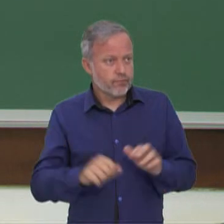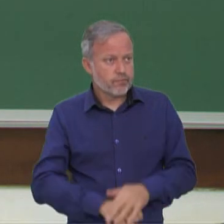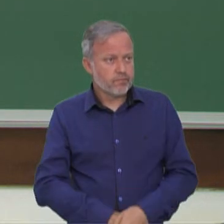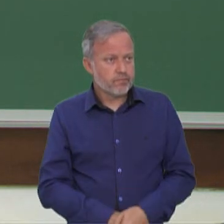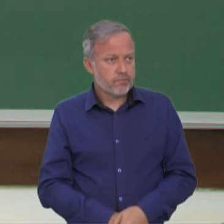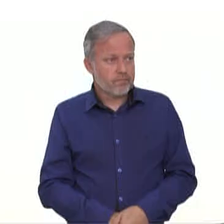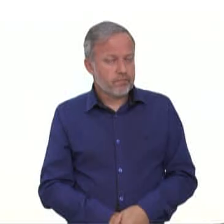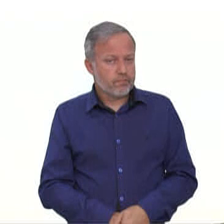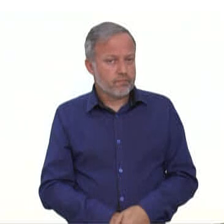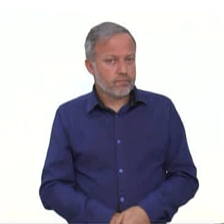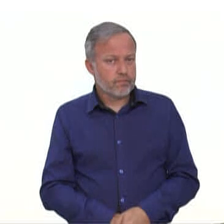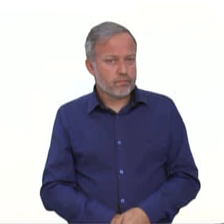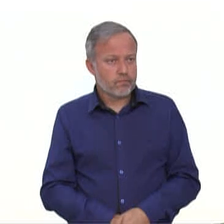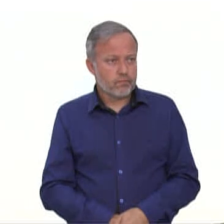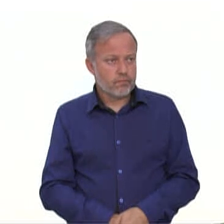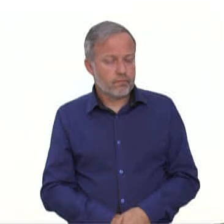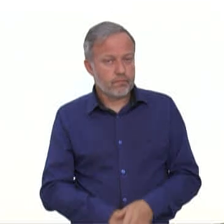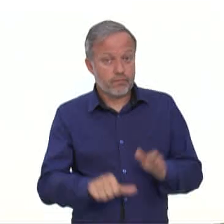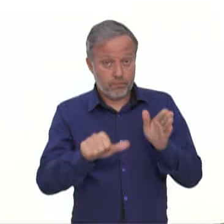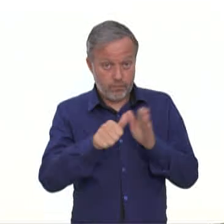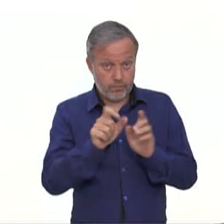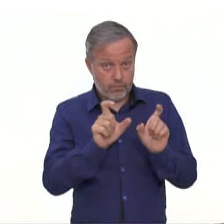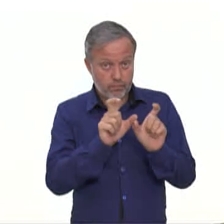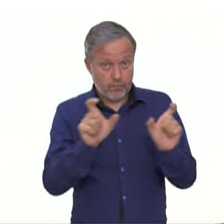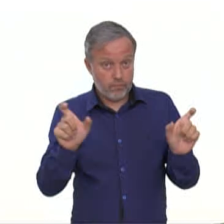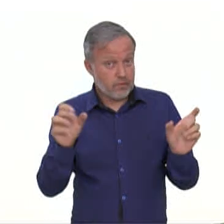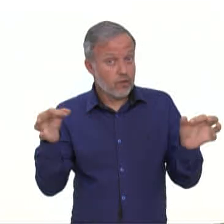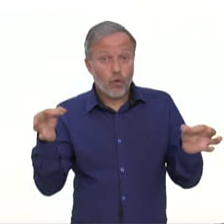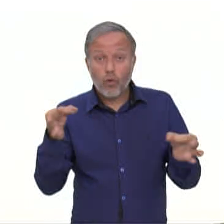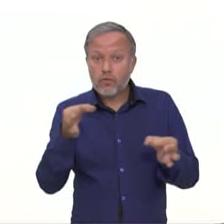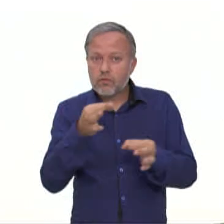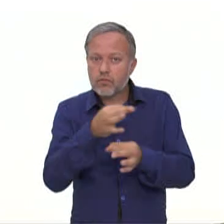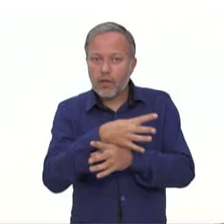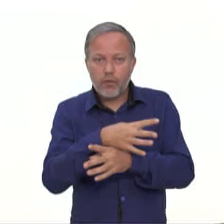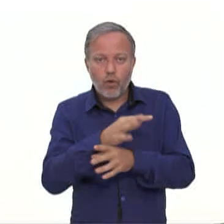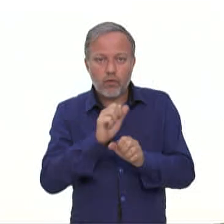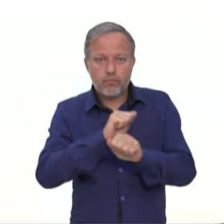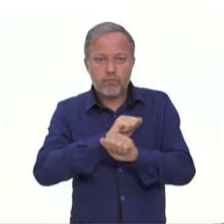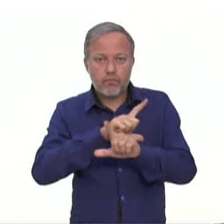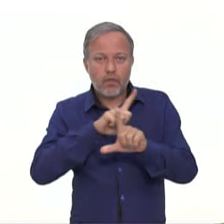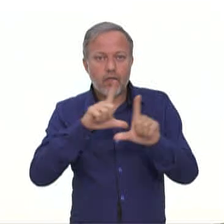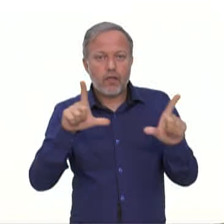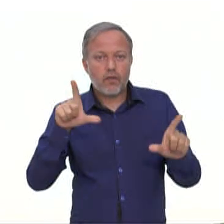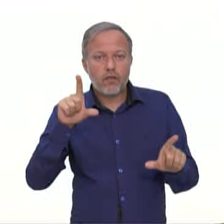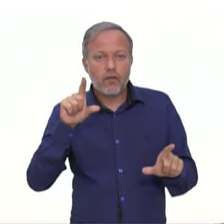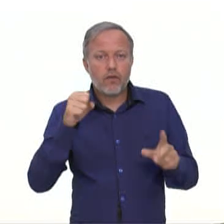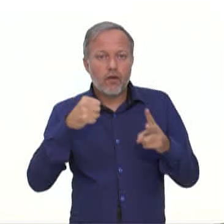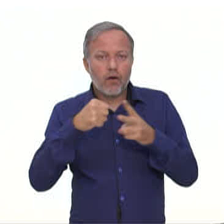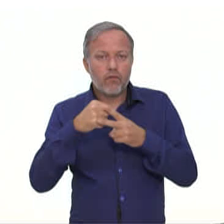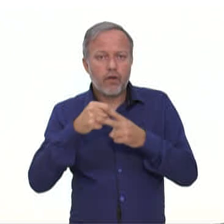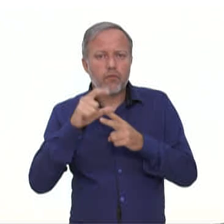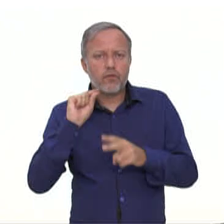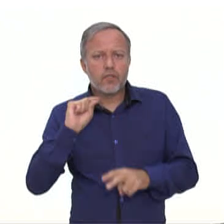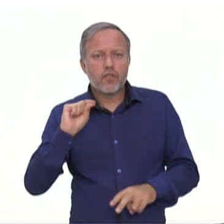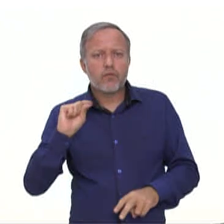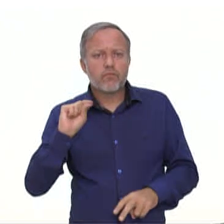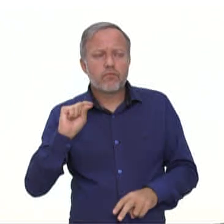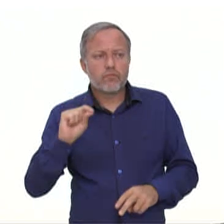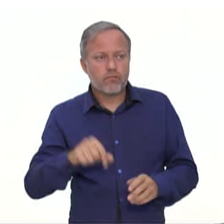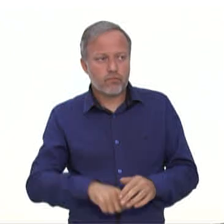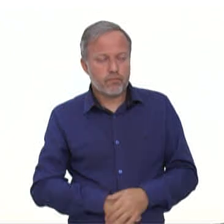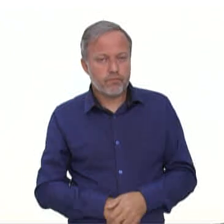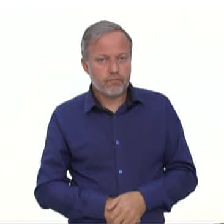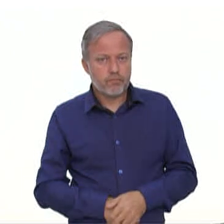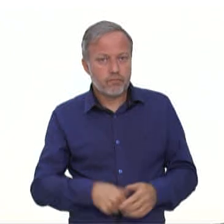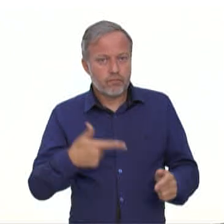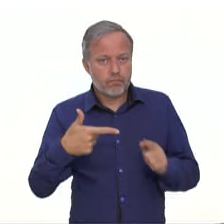resposta. A primeira frase não há complemento do verbo conseguir. Conseguiu o quê? E a segunda não tem sentido,